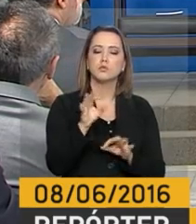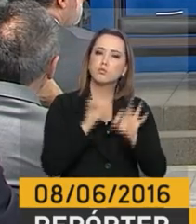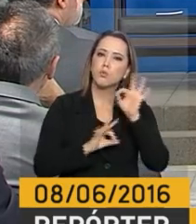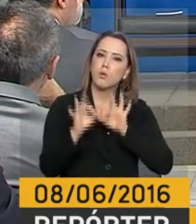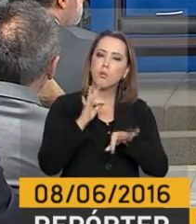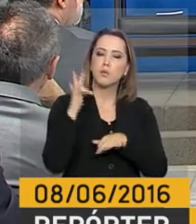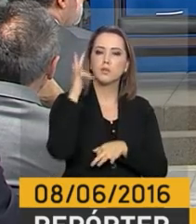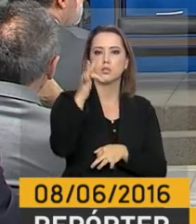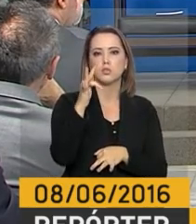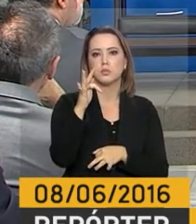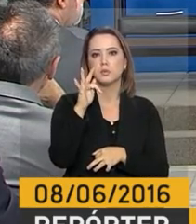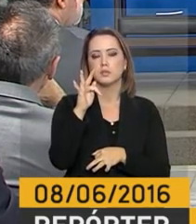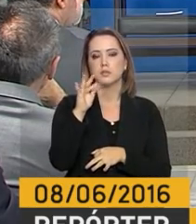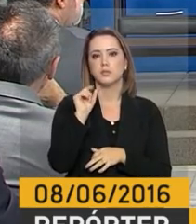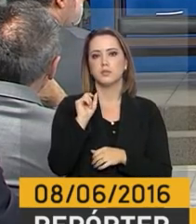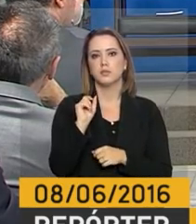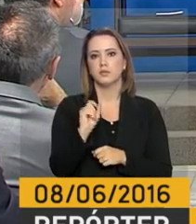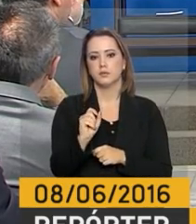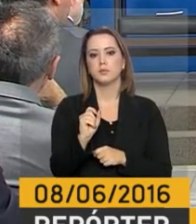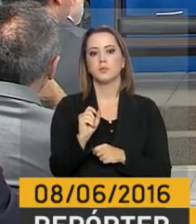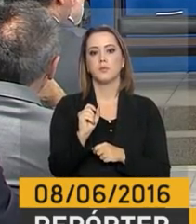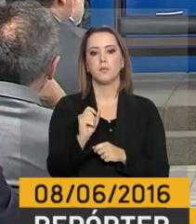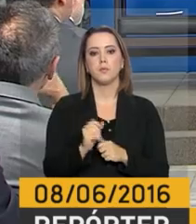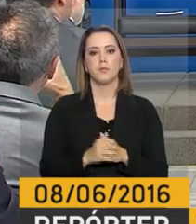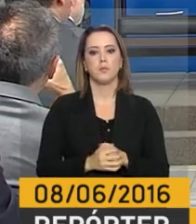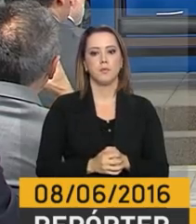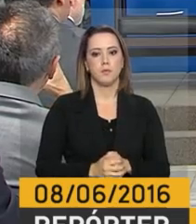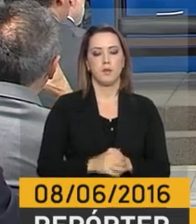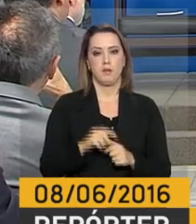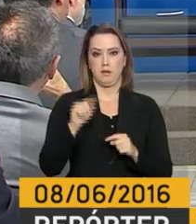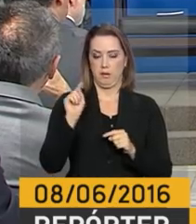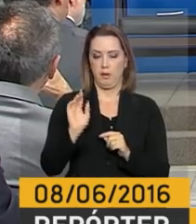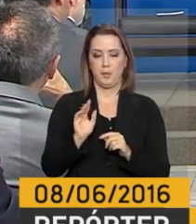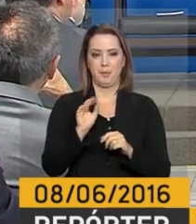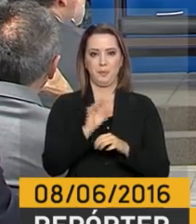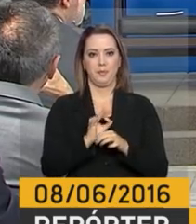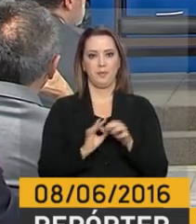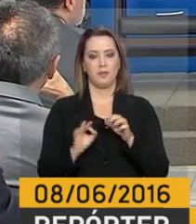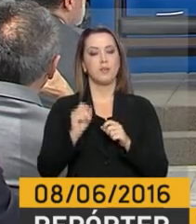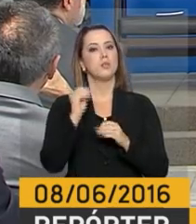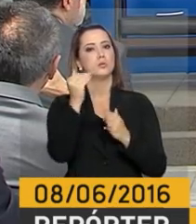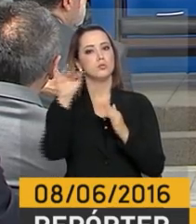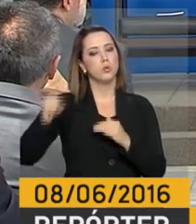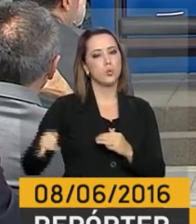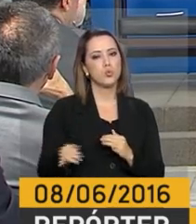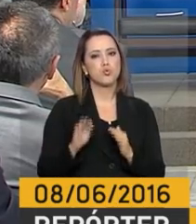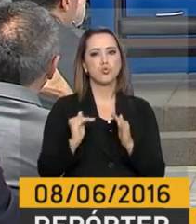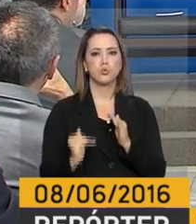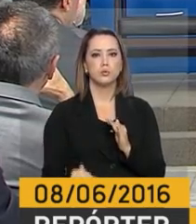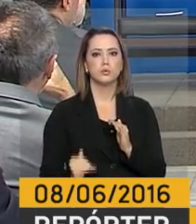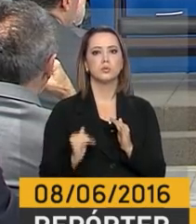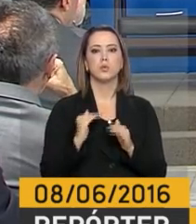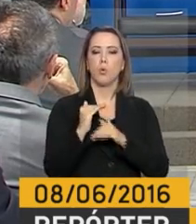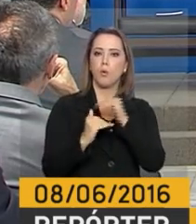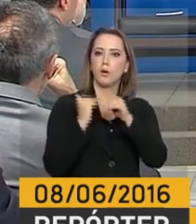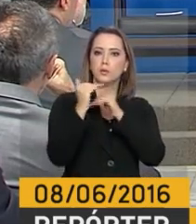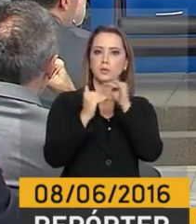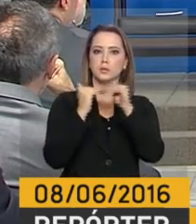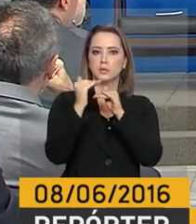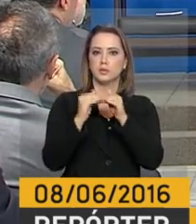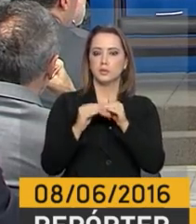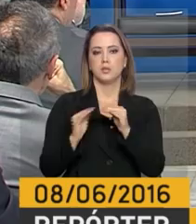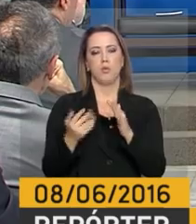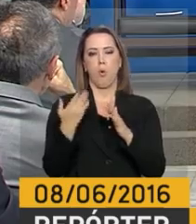eh eh queda gradual de taxa estrutural de juros um aumento em consequência do